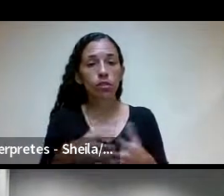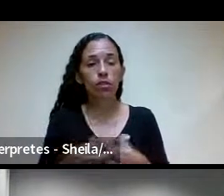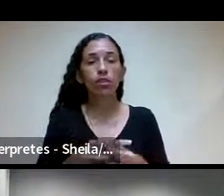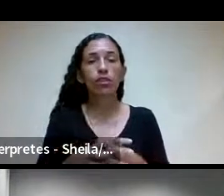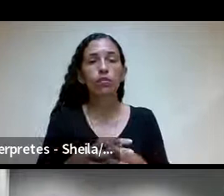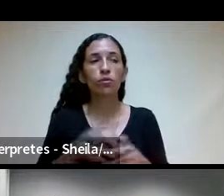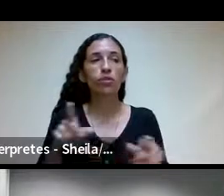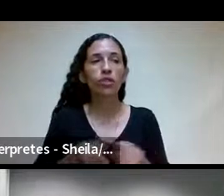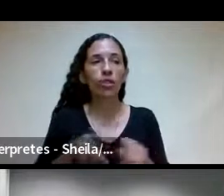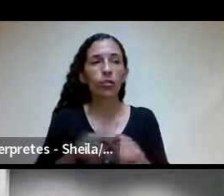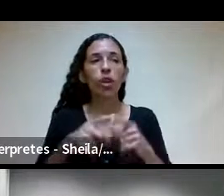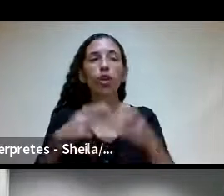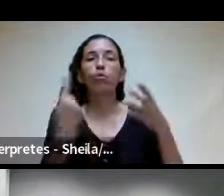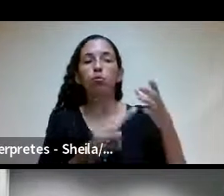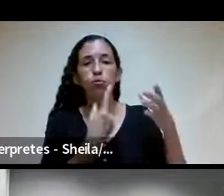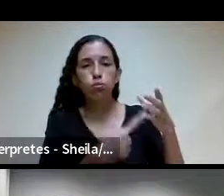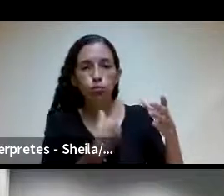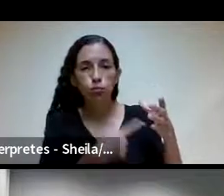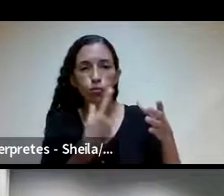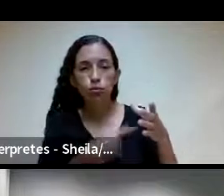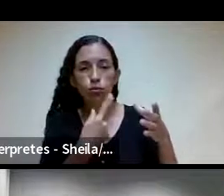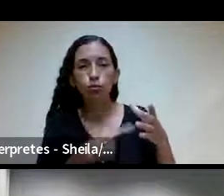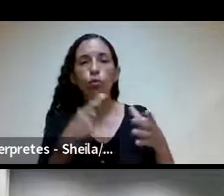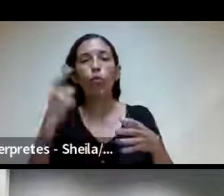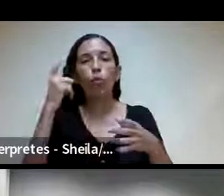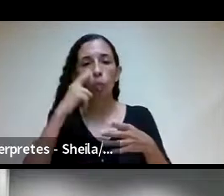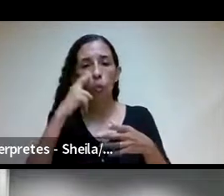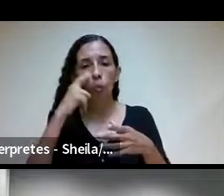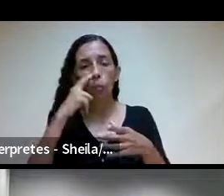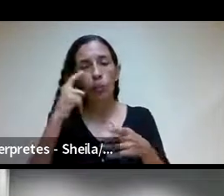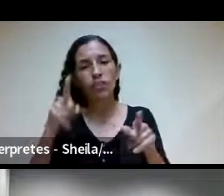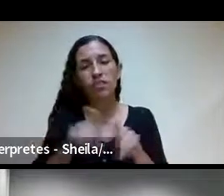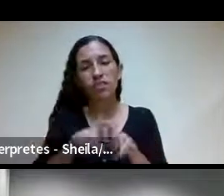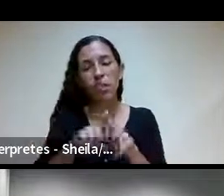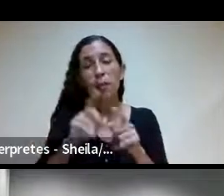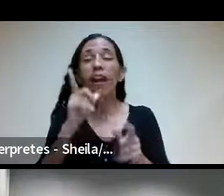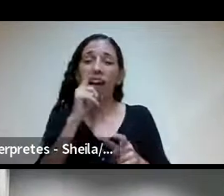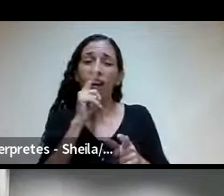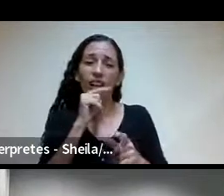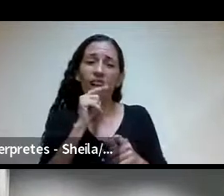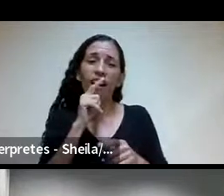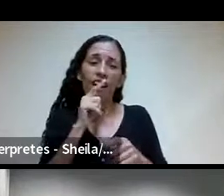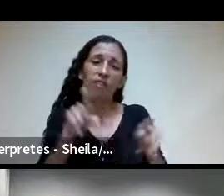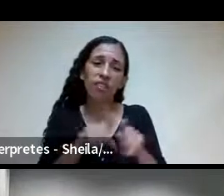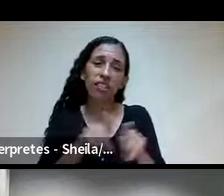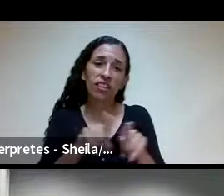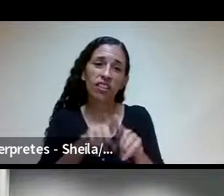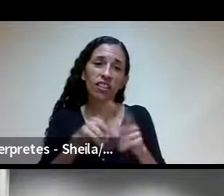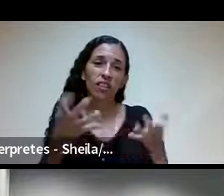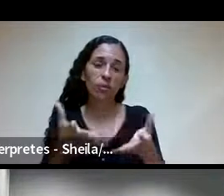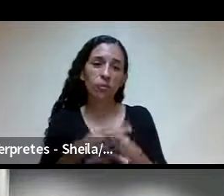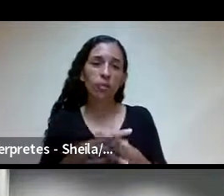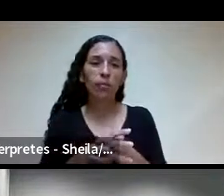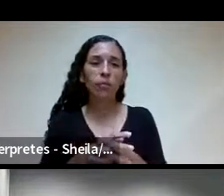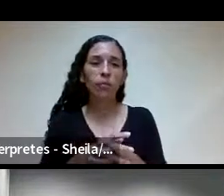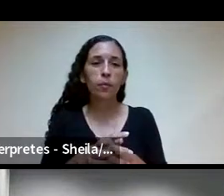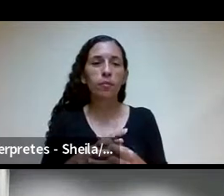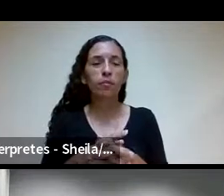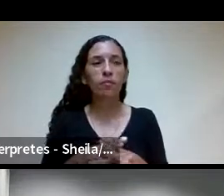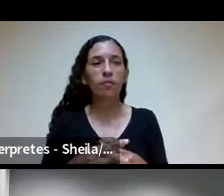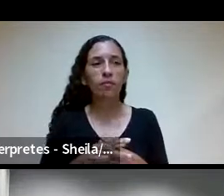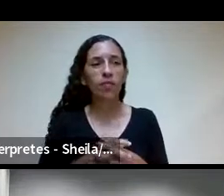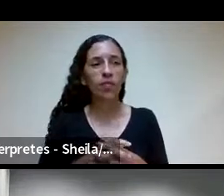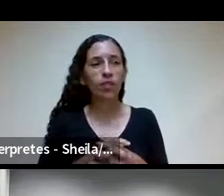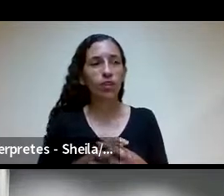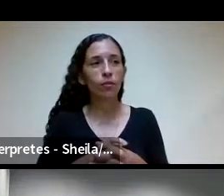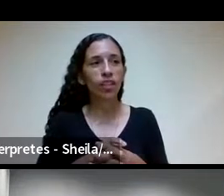depois, mais nada do que isso, e água e café. De jardim servidor, desembargador? A bolacha é de jucurutu, que é melhor do que a de jardim, por